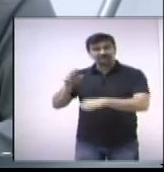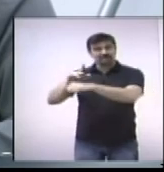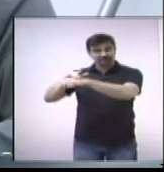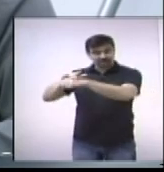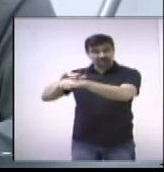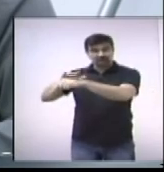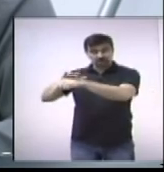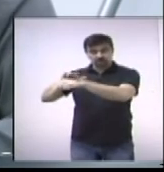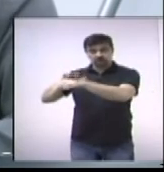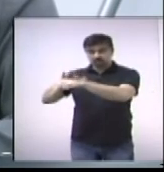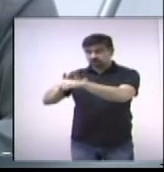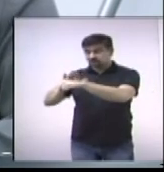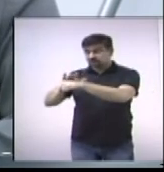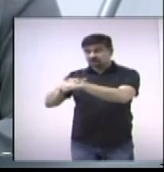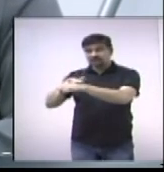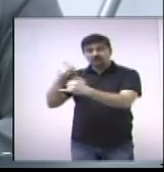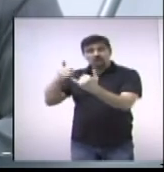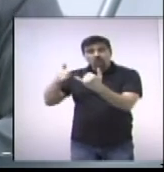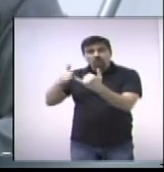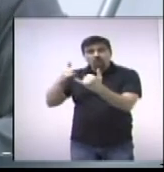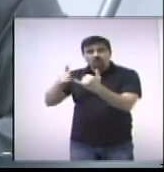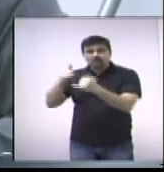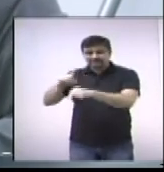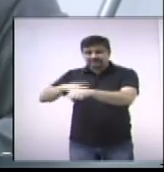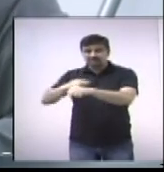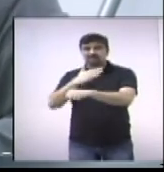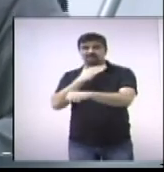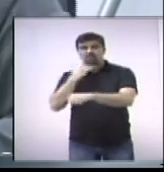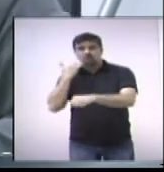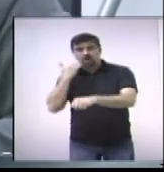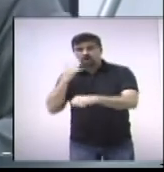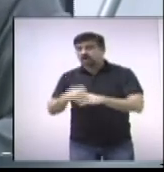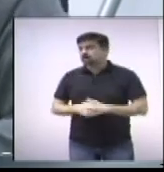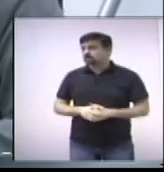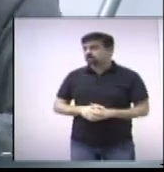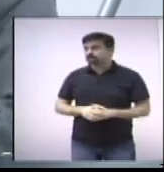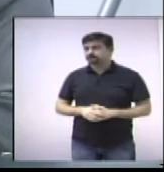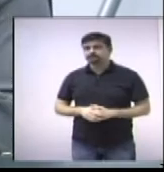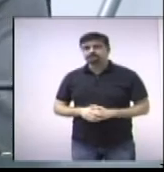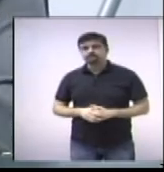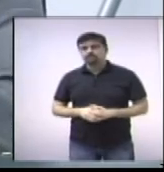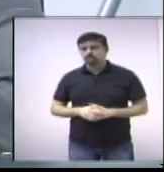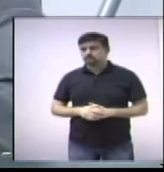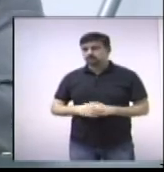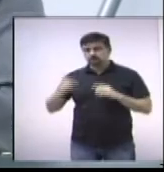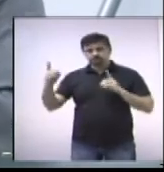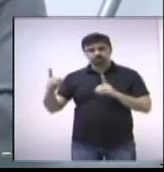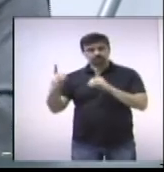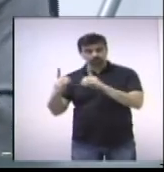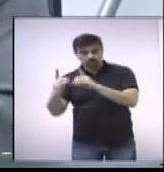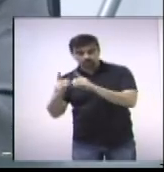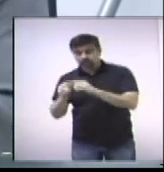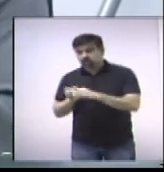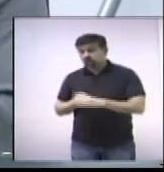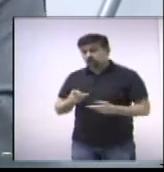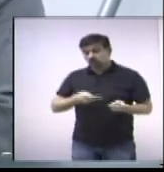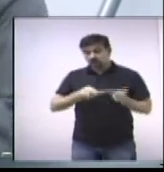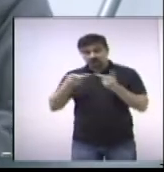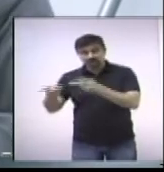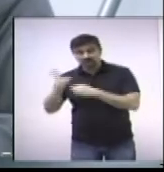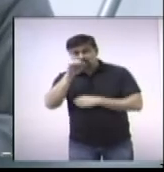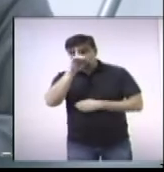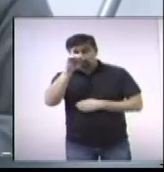doentinho, prestes a partir. E num dos dias, já na UTI, ele me fez